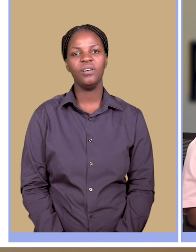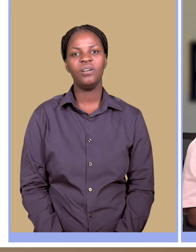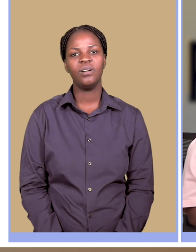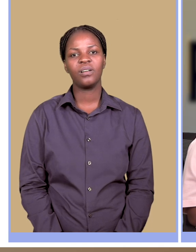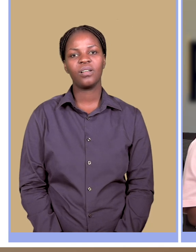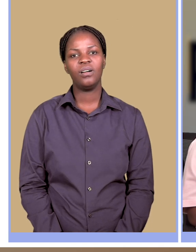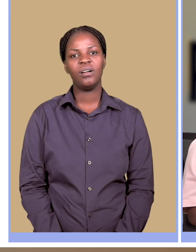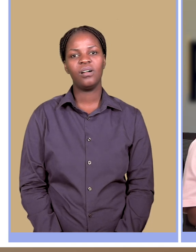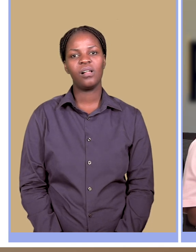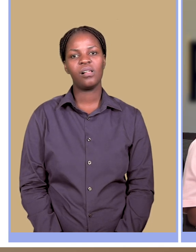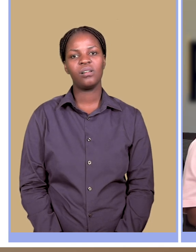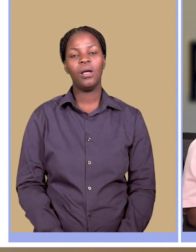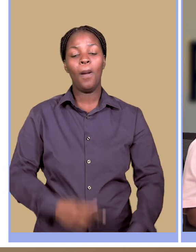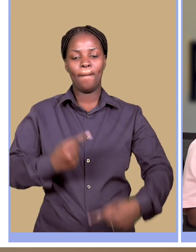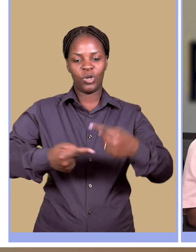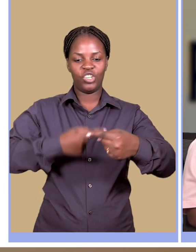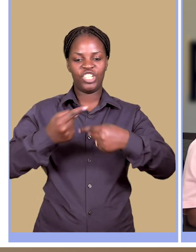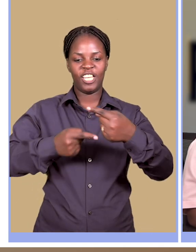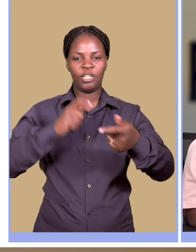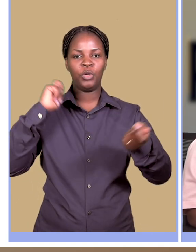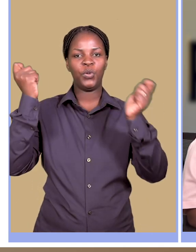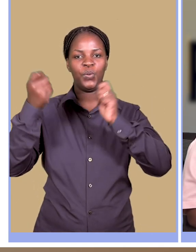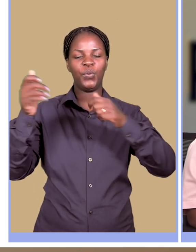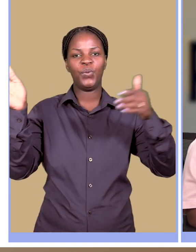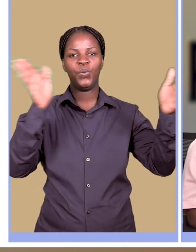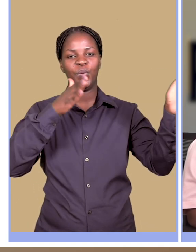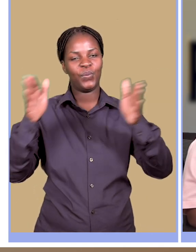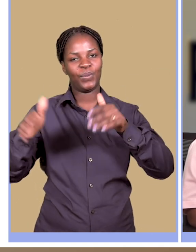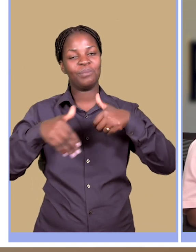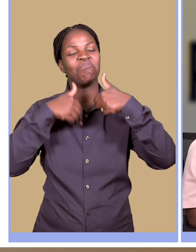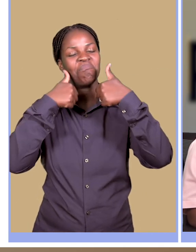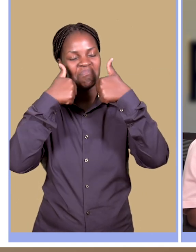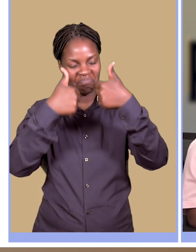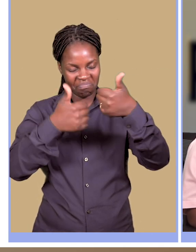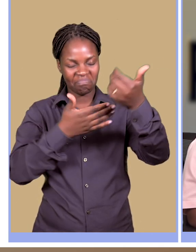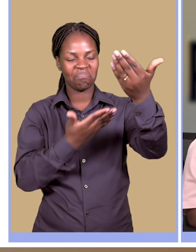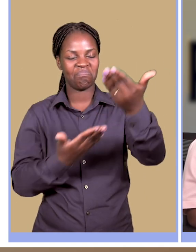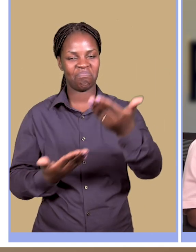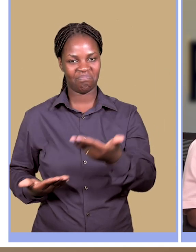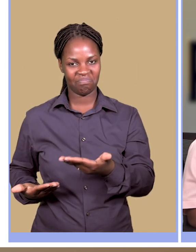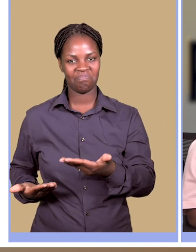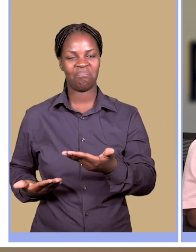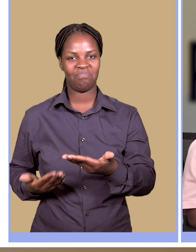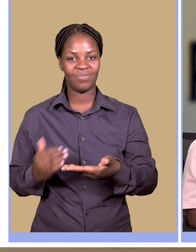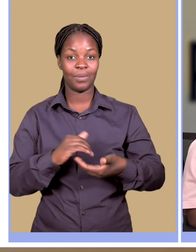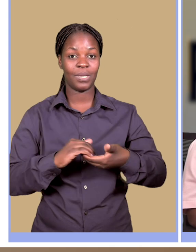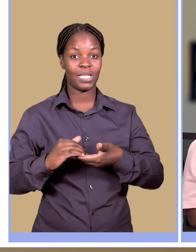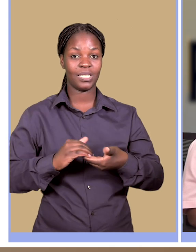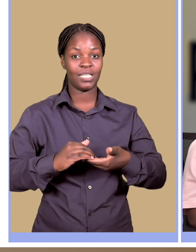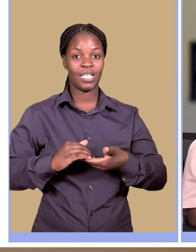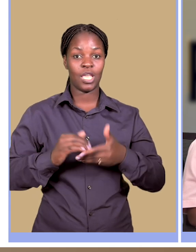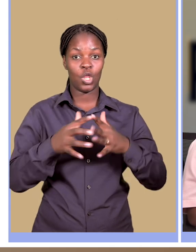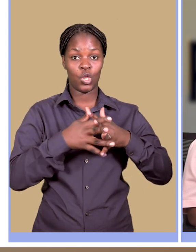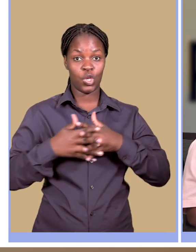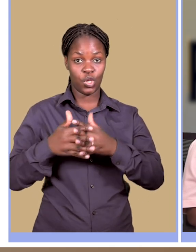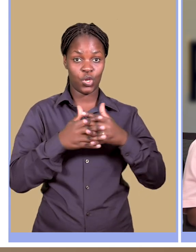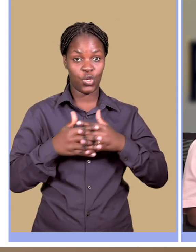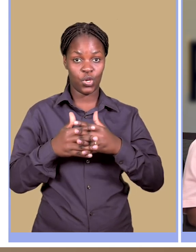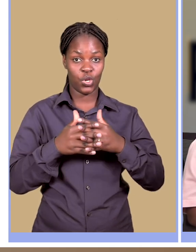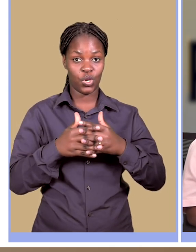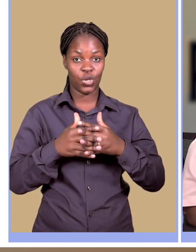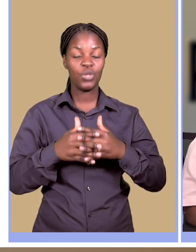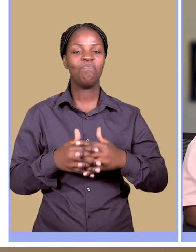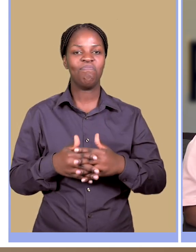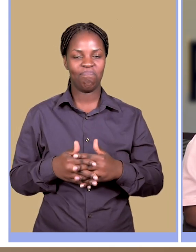que é bem-vindo o primeiro projeto Recado, financiado pelo USAID, não é? Se não estou enganado, o governo